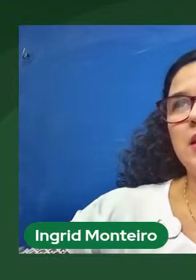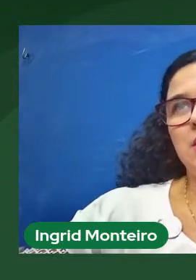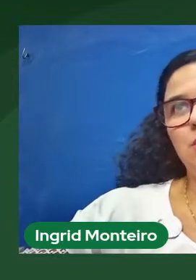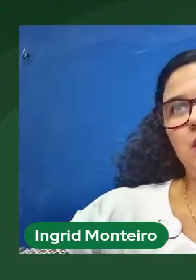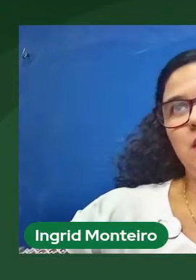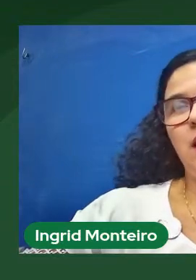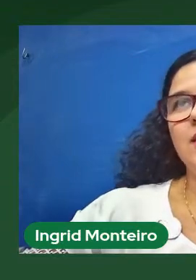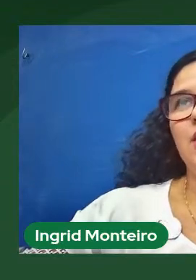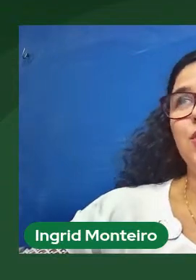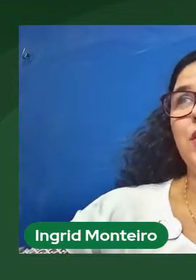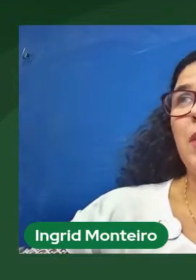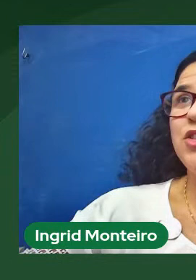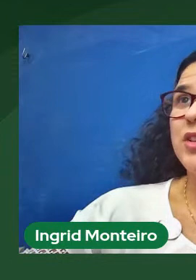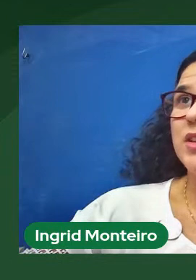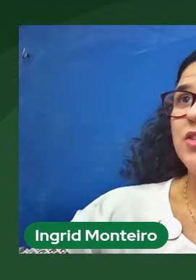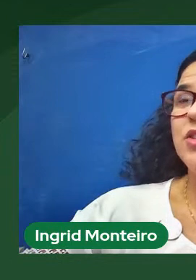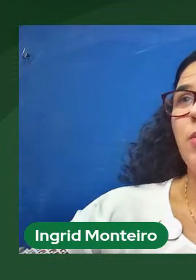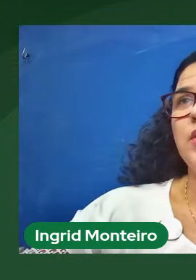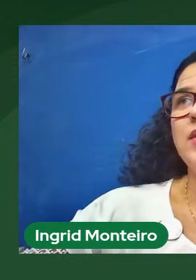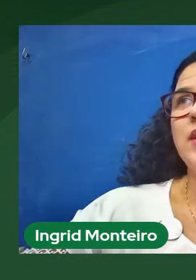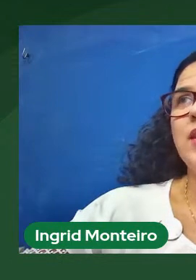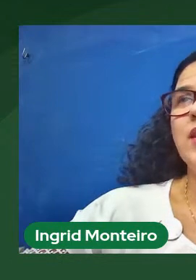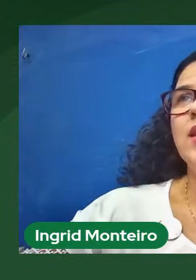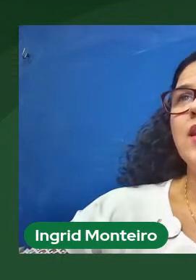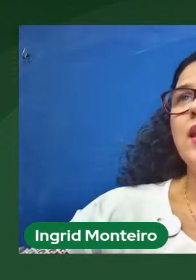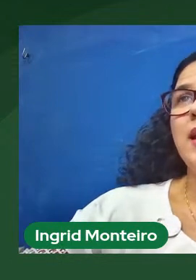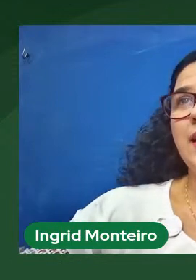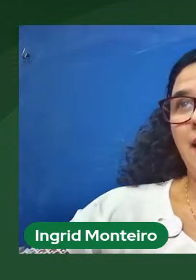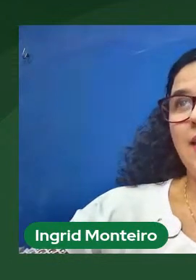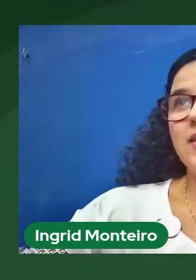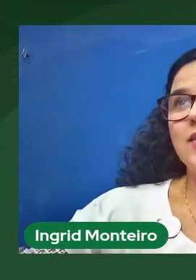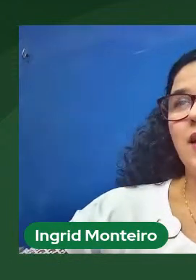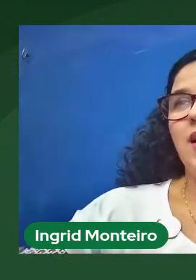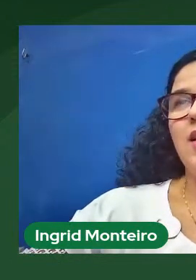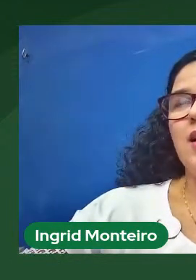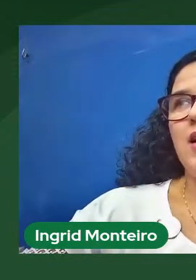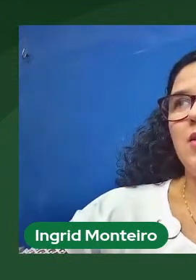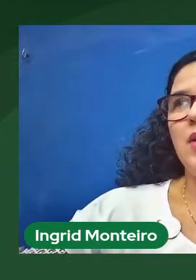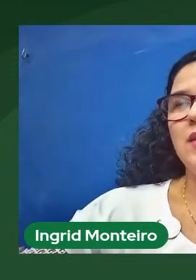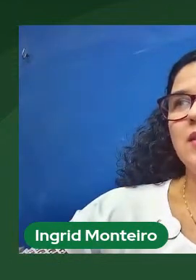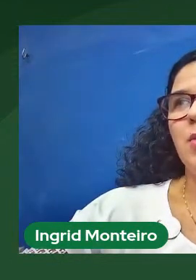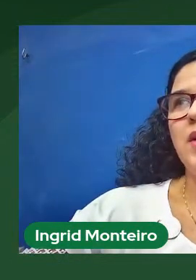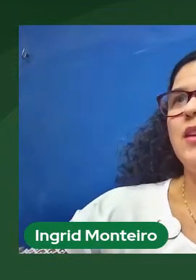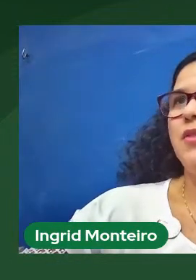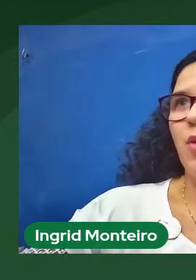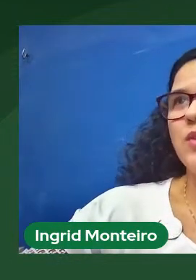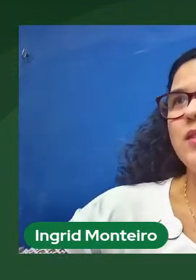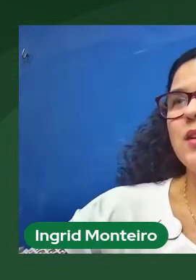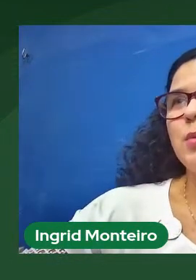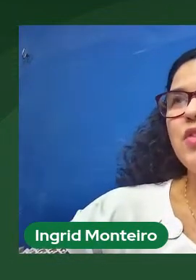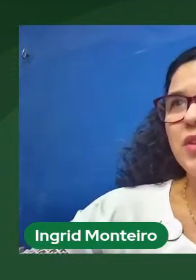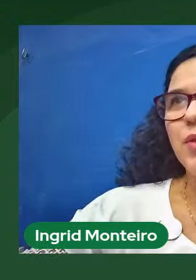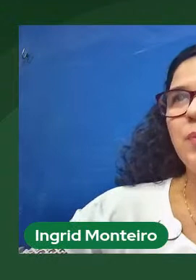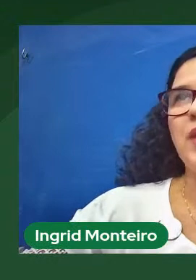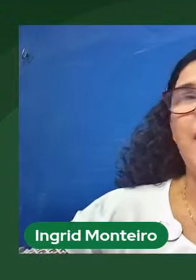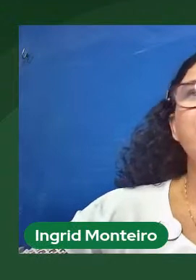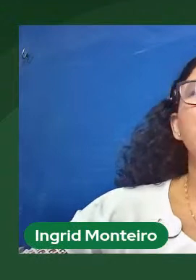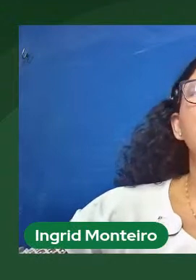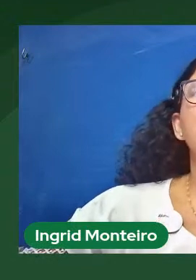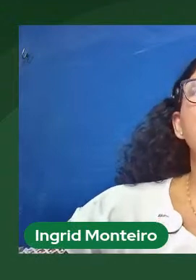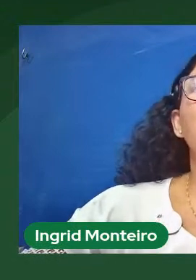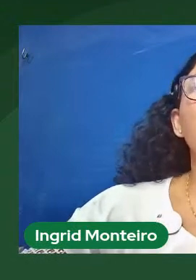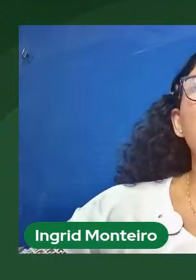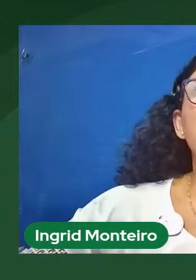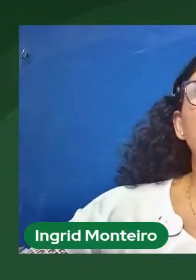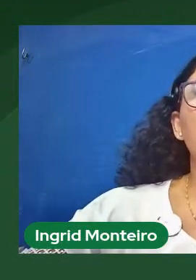ele falou que lá onde ele tá chovendo bastante, então pode ser que ele caia, tá? A conexão, mas ele volta assim que possível,